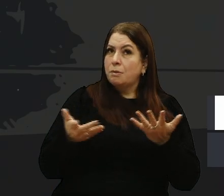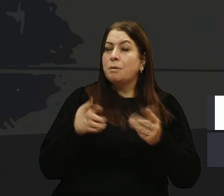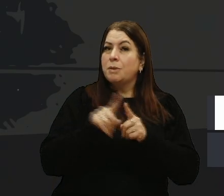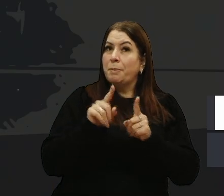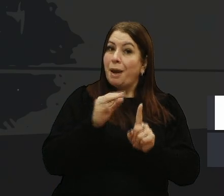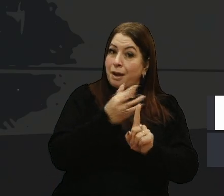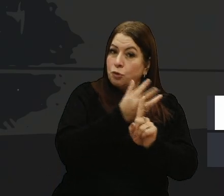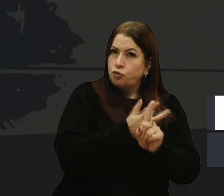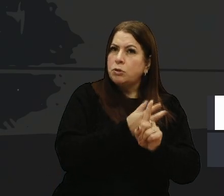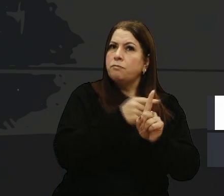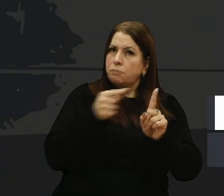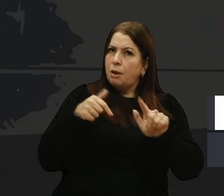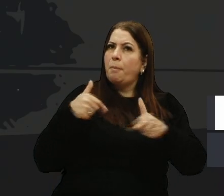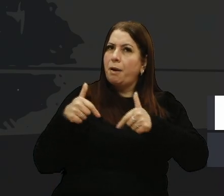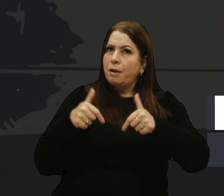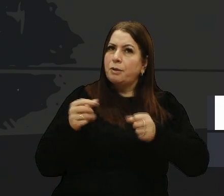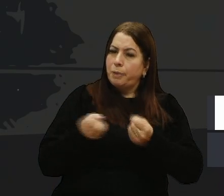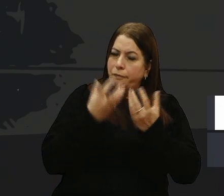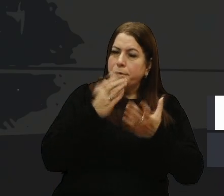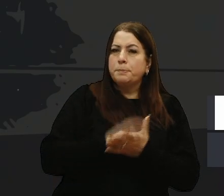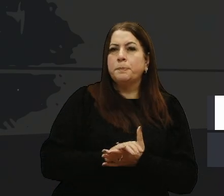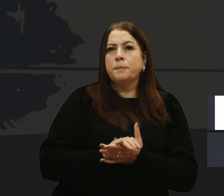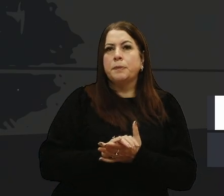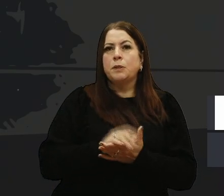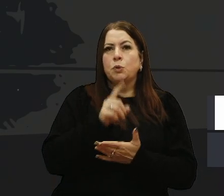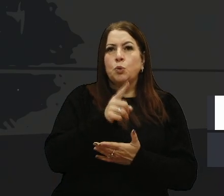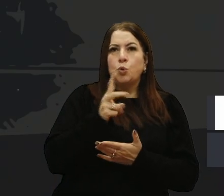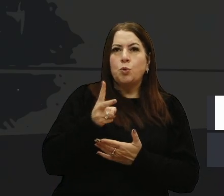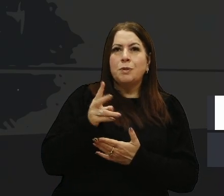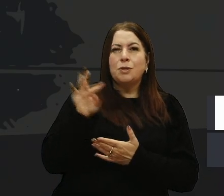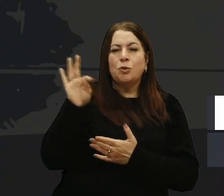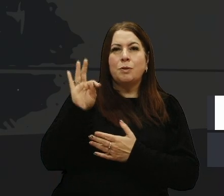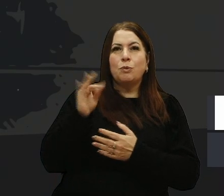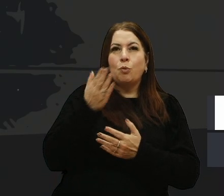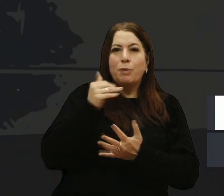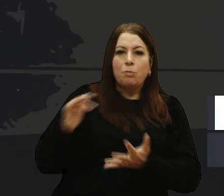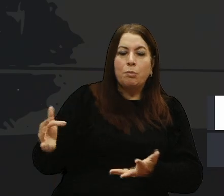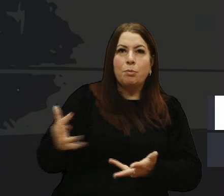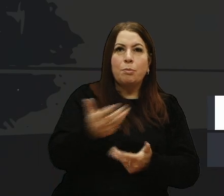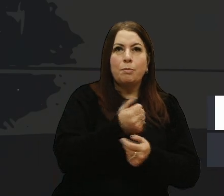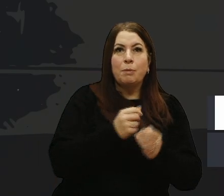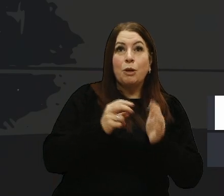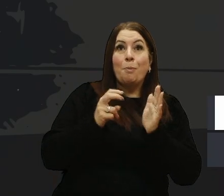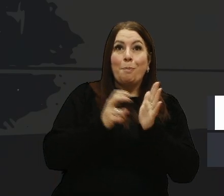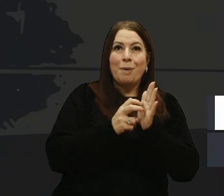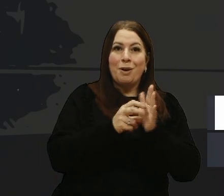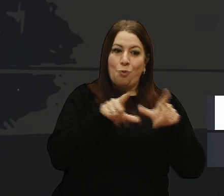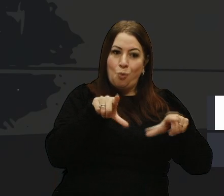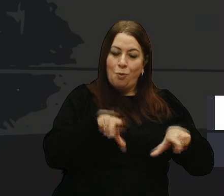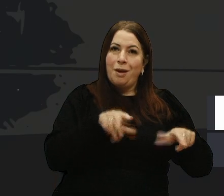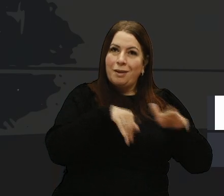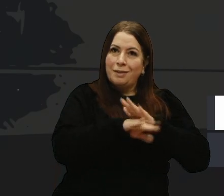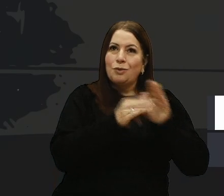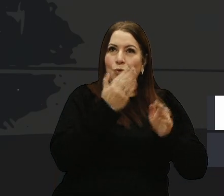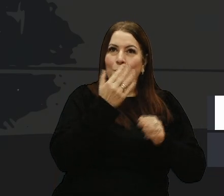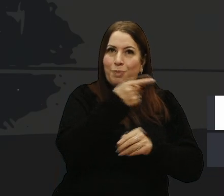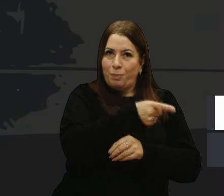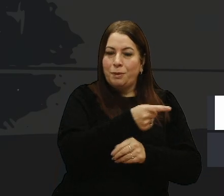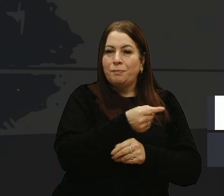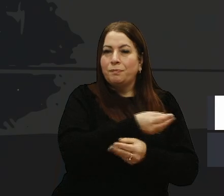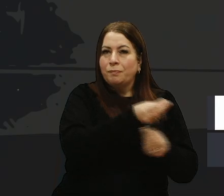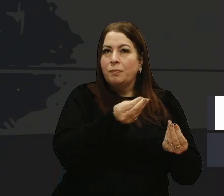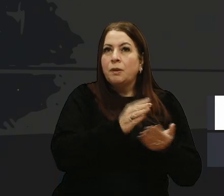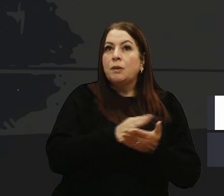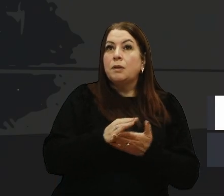questão artística foi bastante trabalhada pela festa, e 12 toneladas de alimentos arrecadados para o Banco de Alimentos.